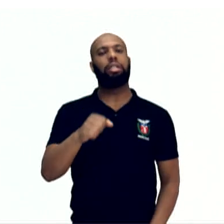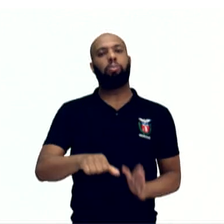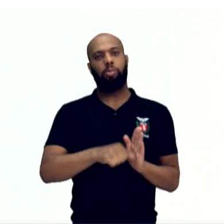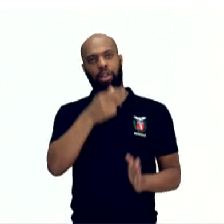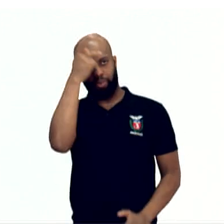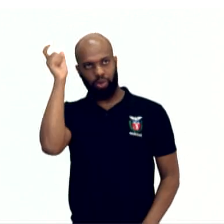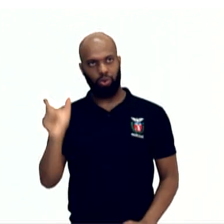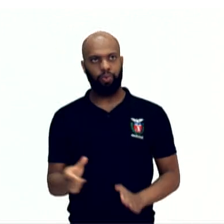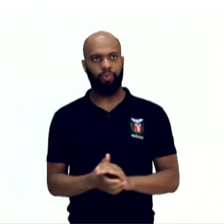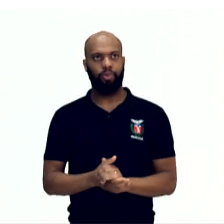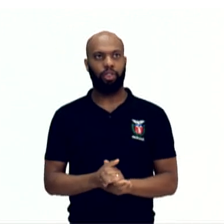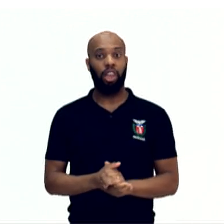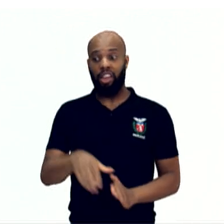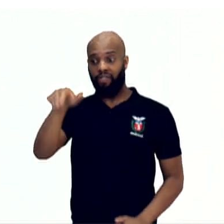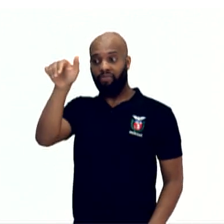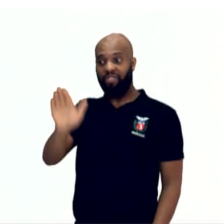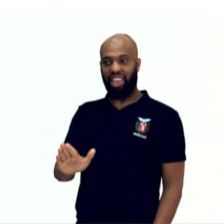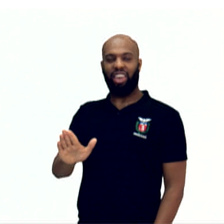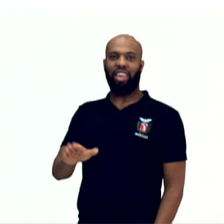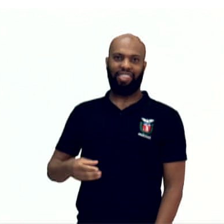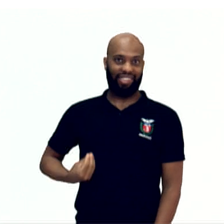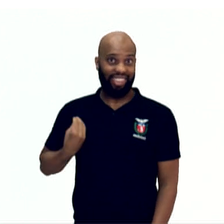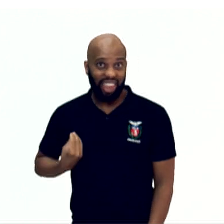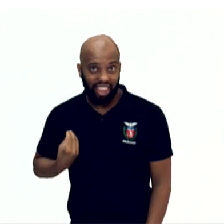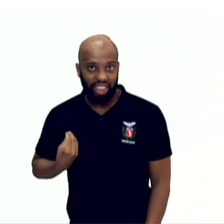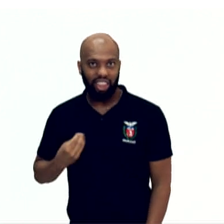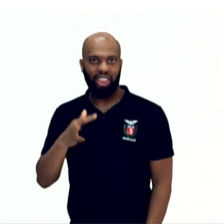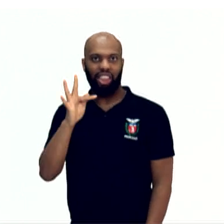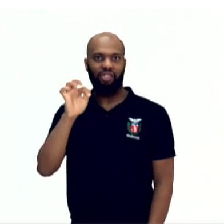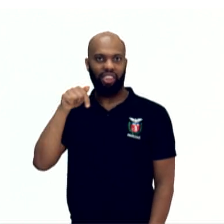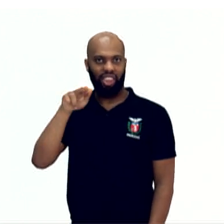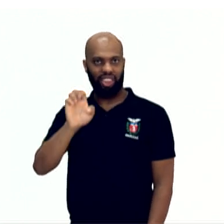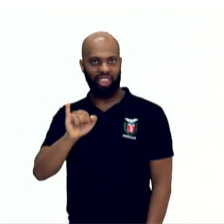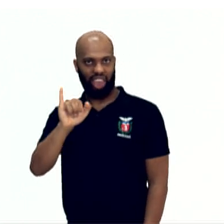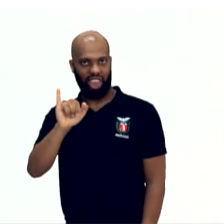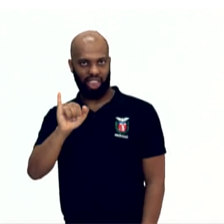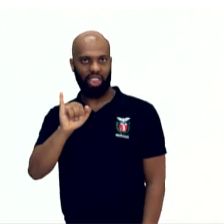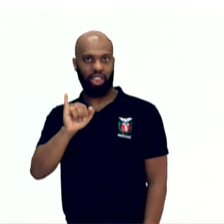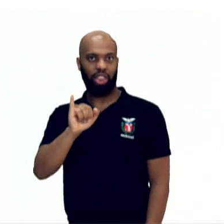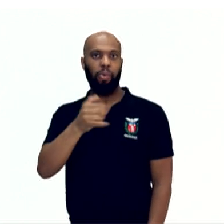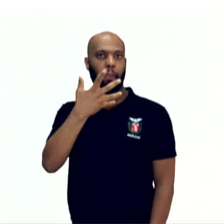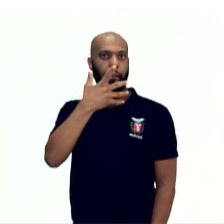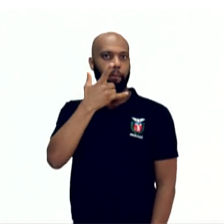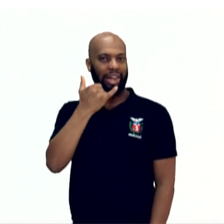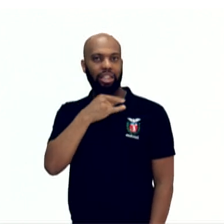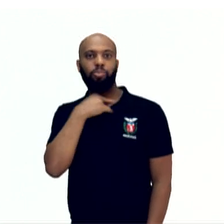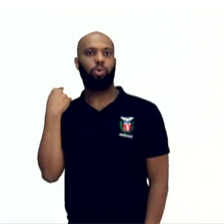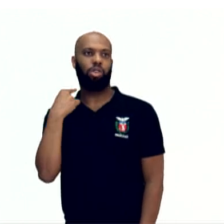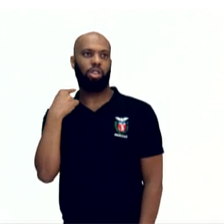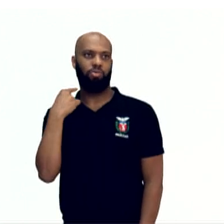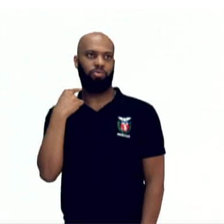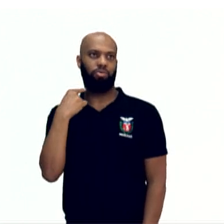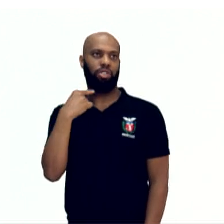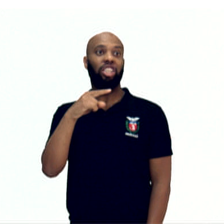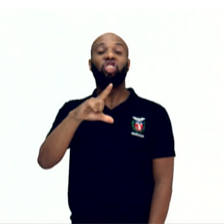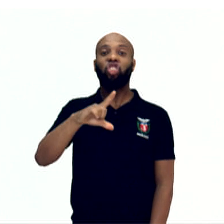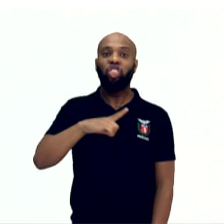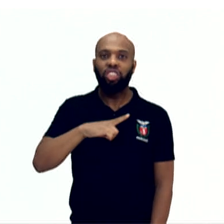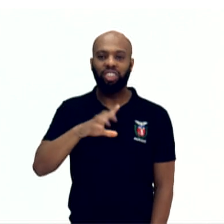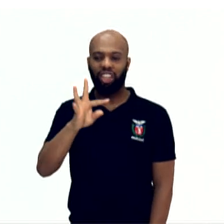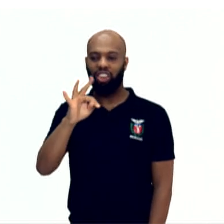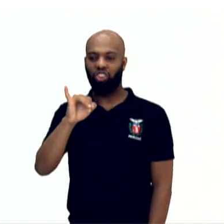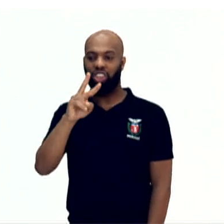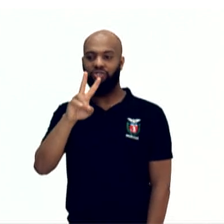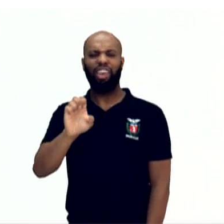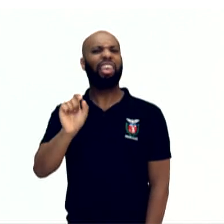8 anos, fiquei. Então, eu fiquei. Fiquei órfão de pai e tive. Eu tive